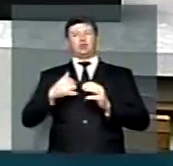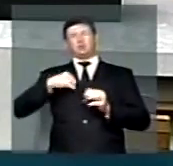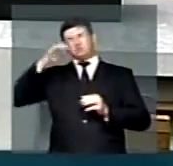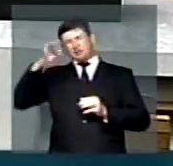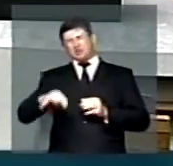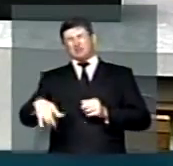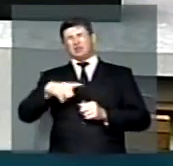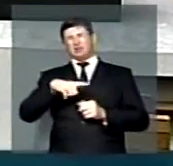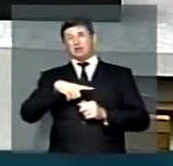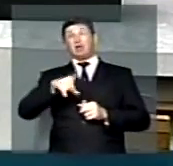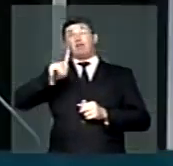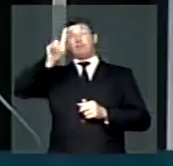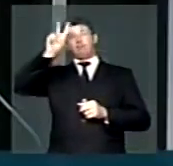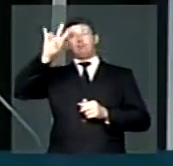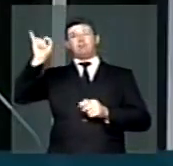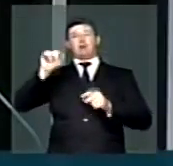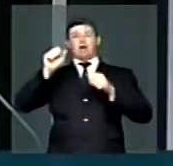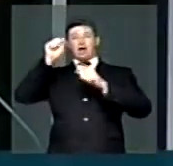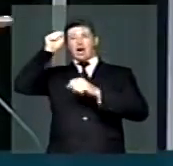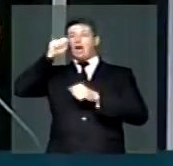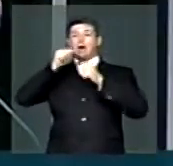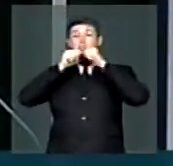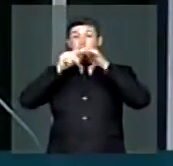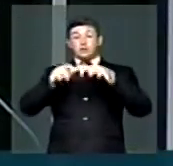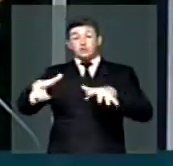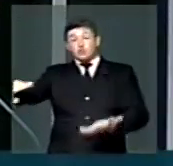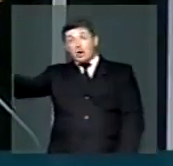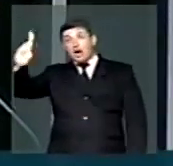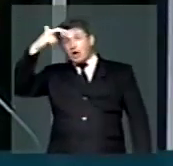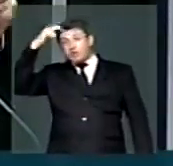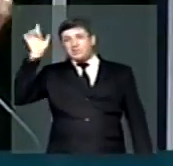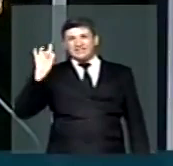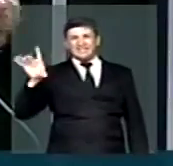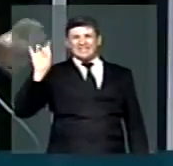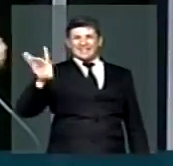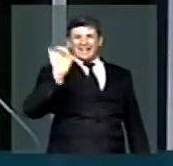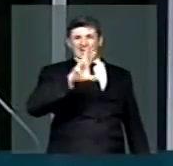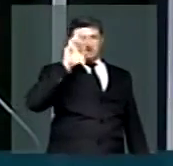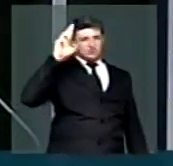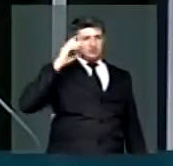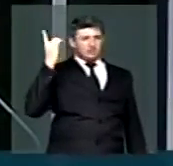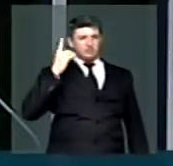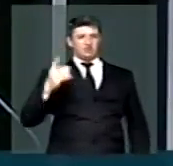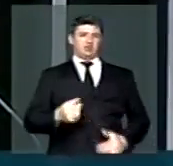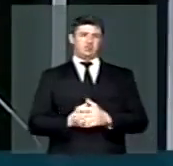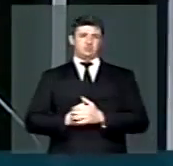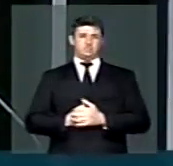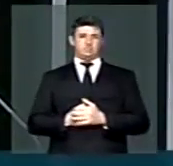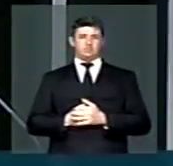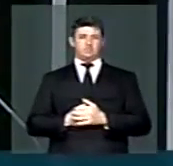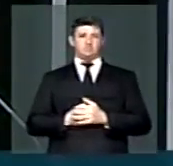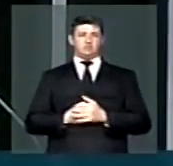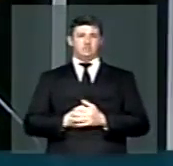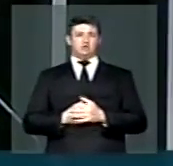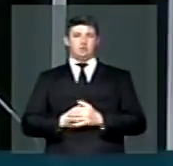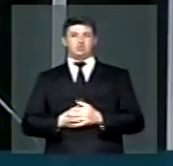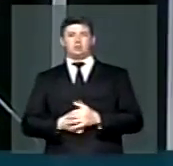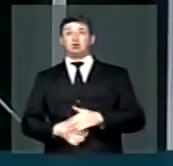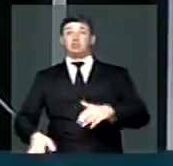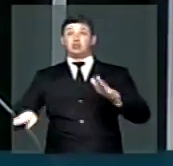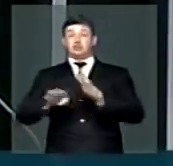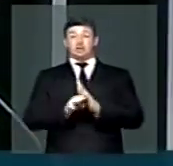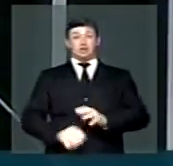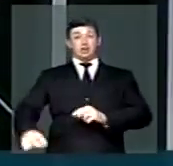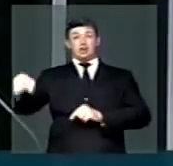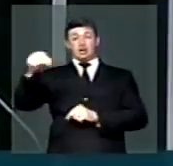fazer isso, de iluminar a consciência de cada um dos senhores deputados, que venha à